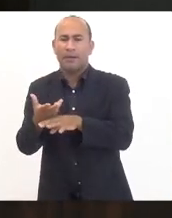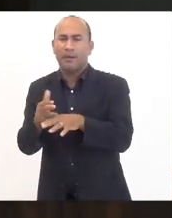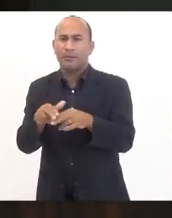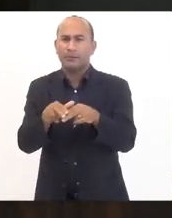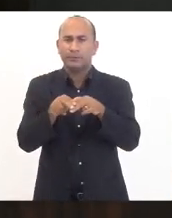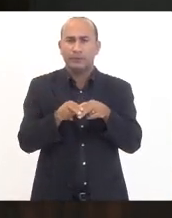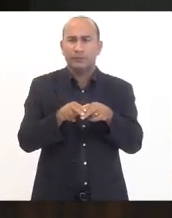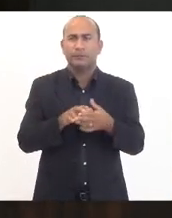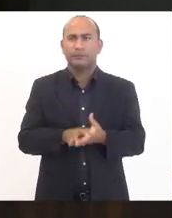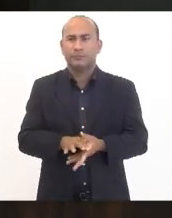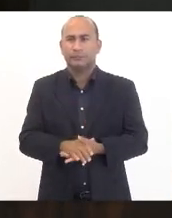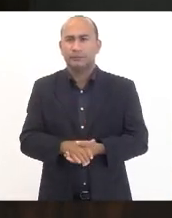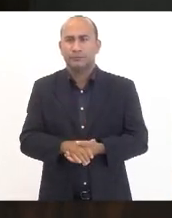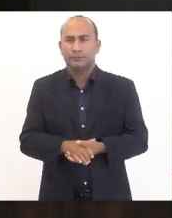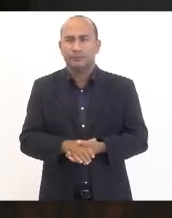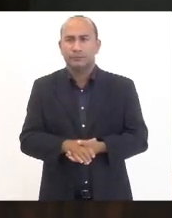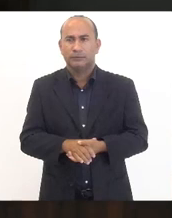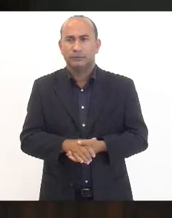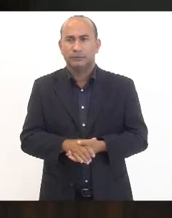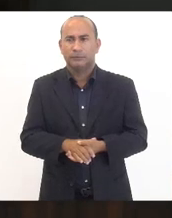PROV,